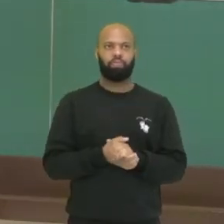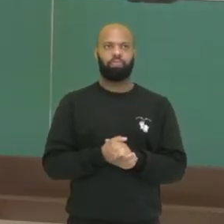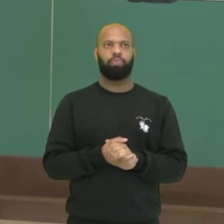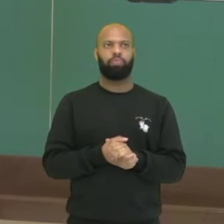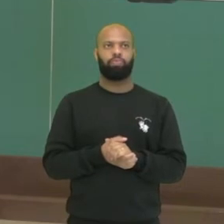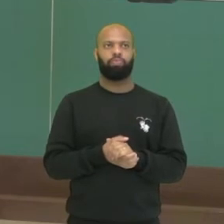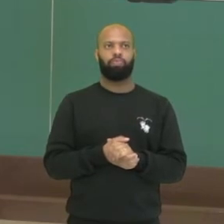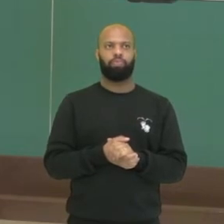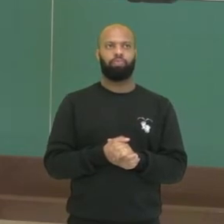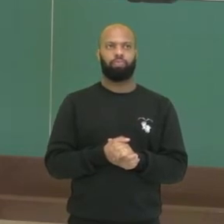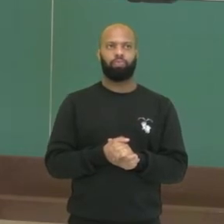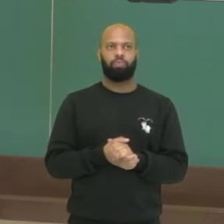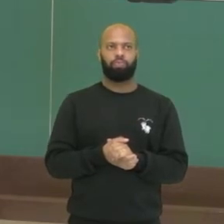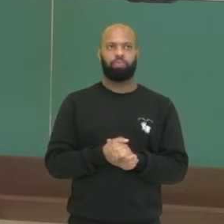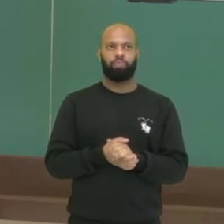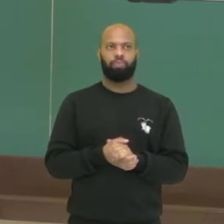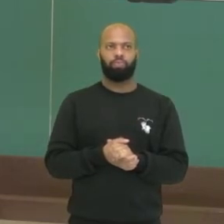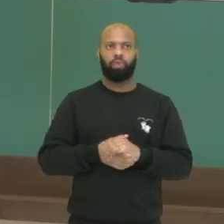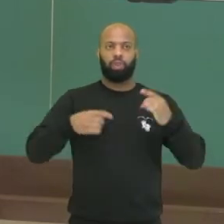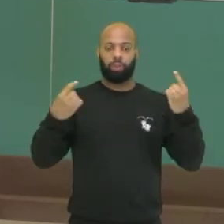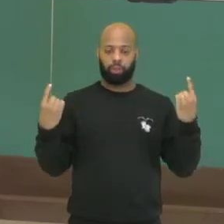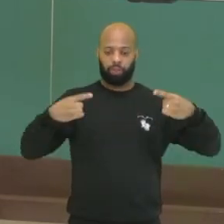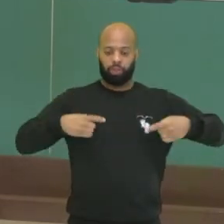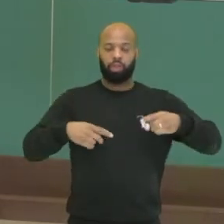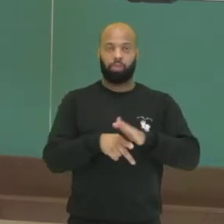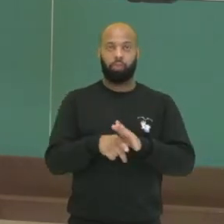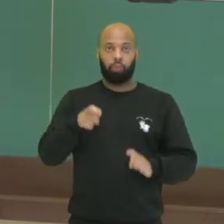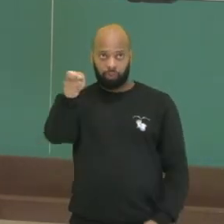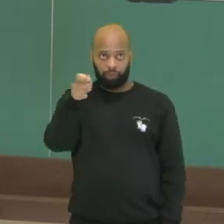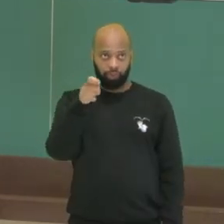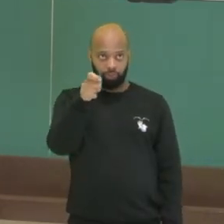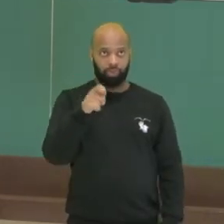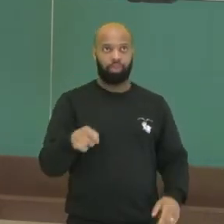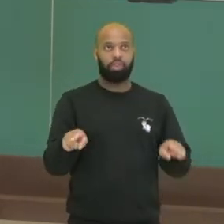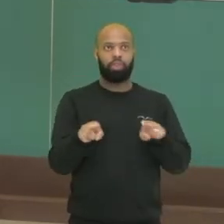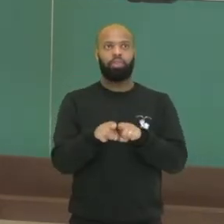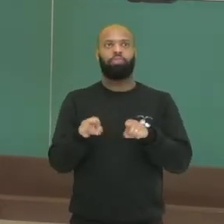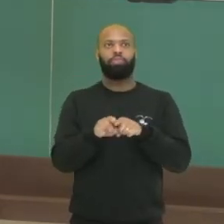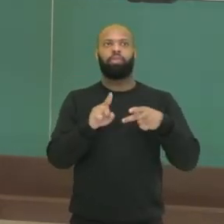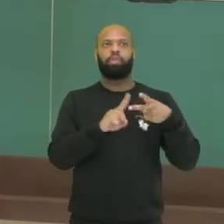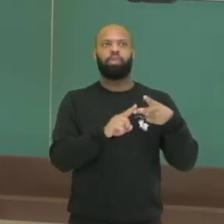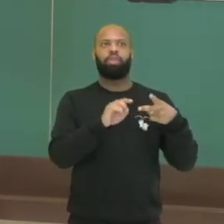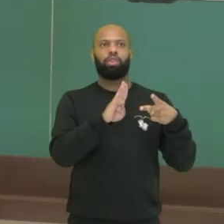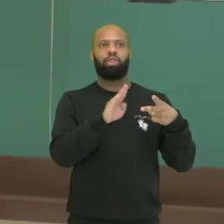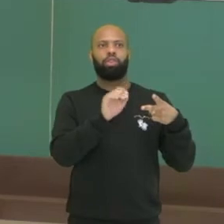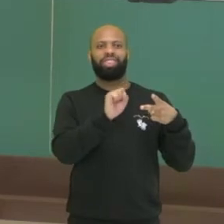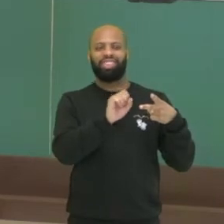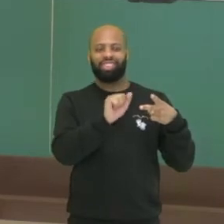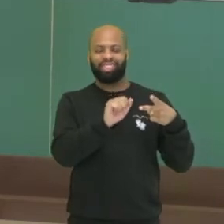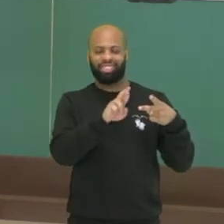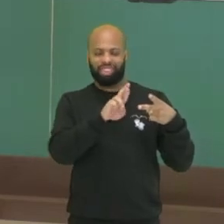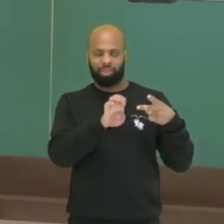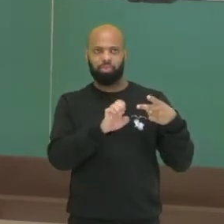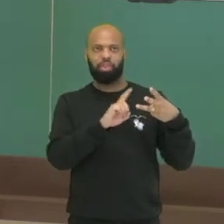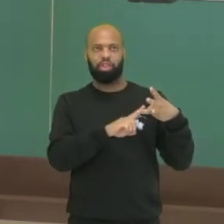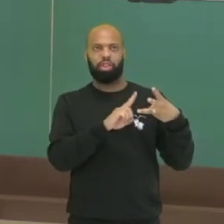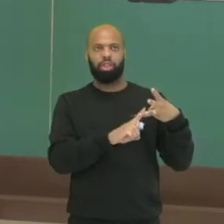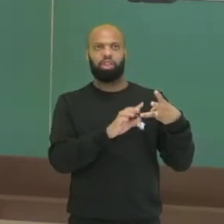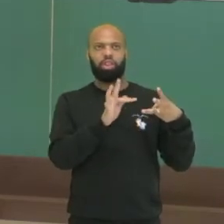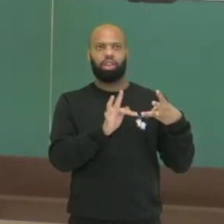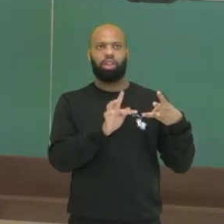ponto que é disputada pela espada, pelo sabre e pelo florete. Vamos falar agora cada uma